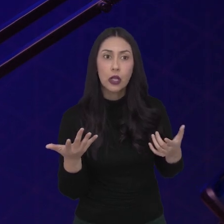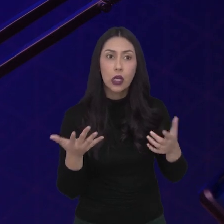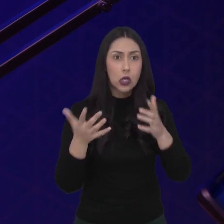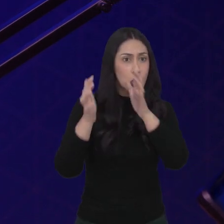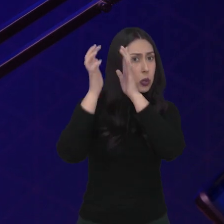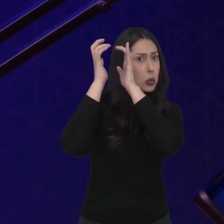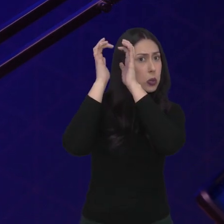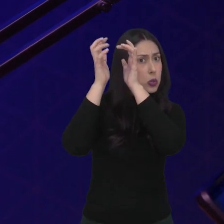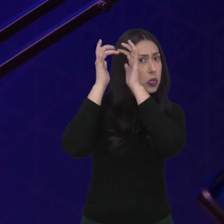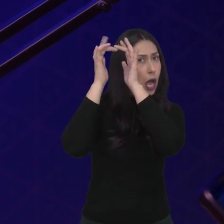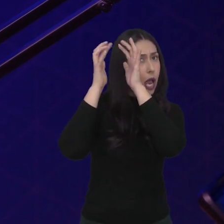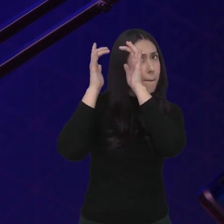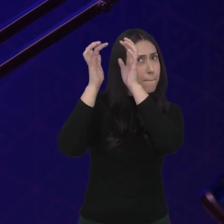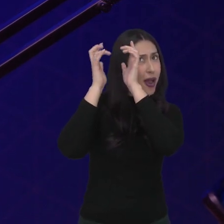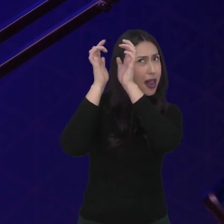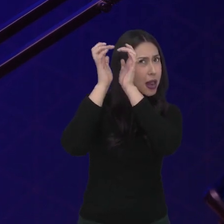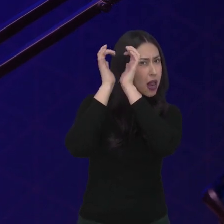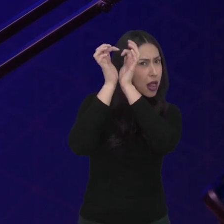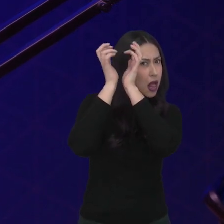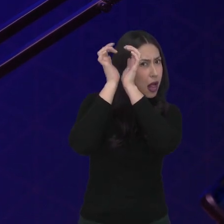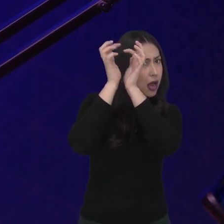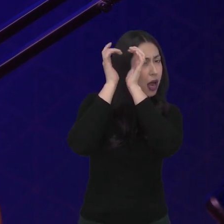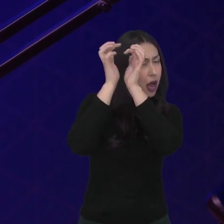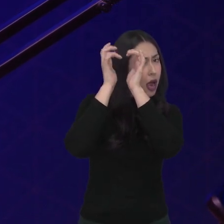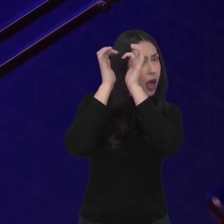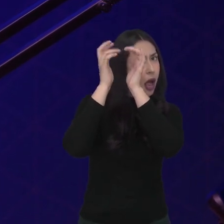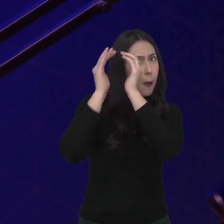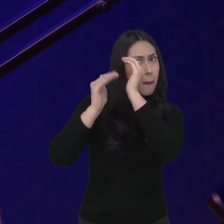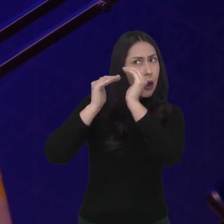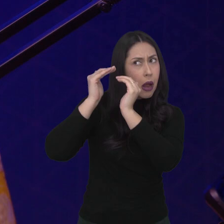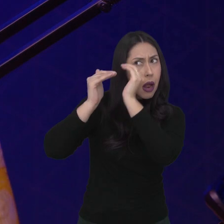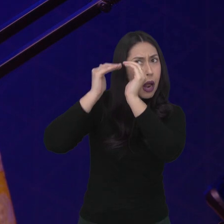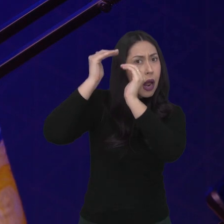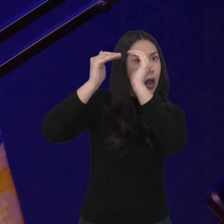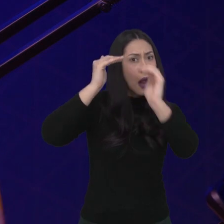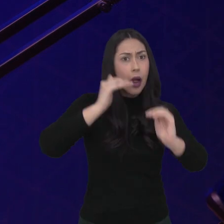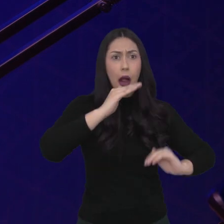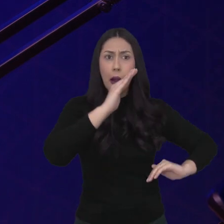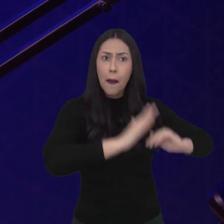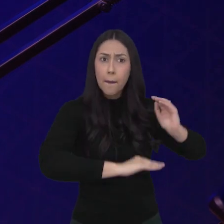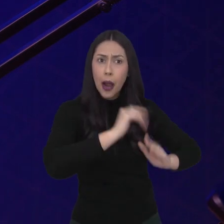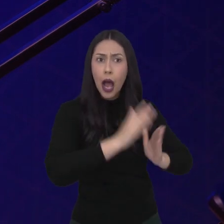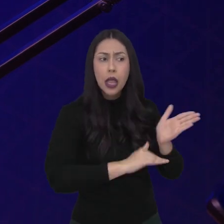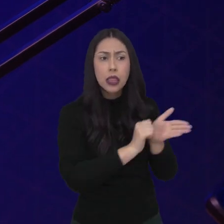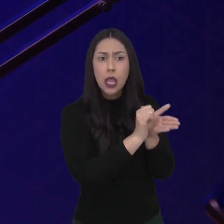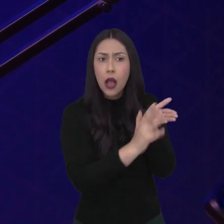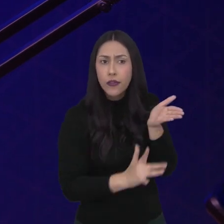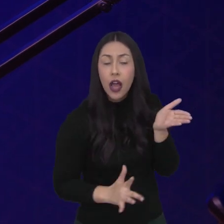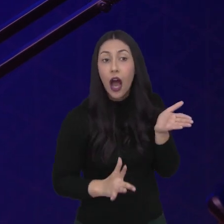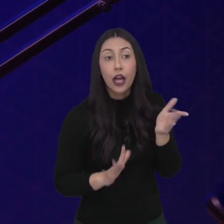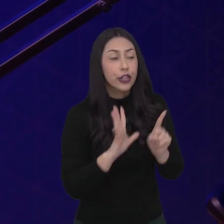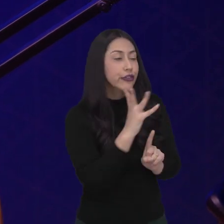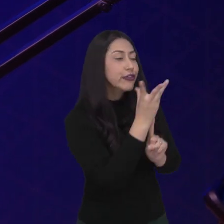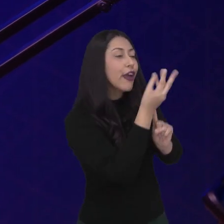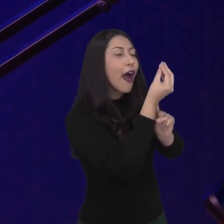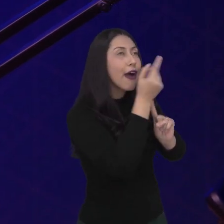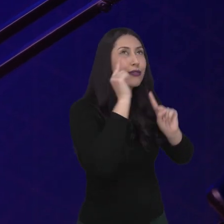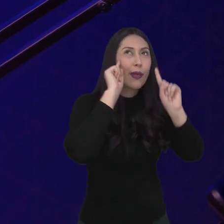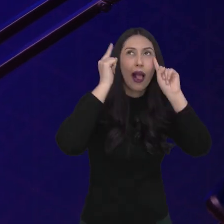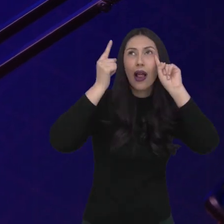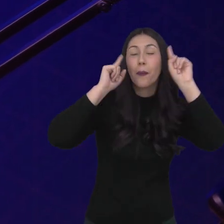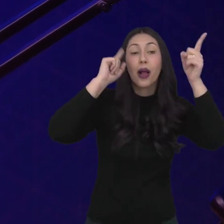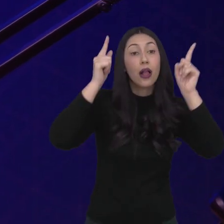seu cérebro mesmo estimulado, que desenvolve atividades de criatividade e artísticas, elas também